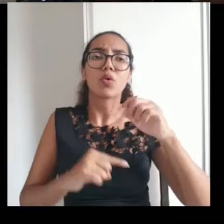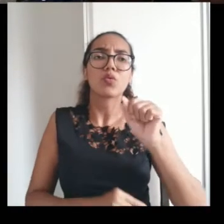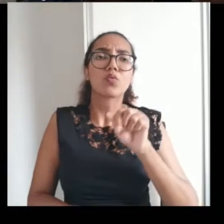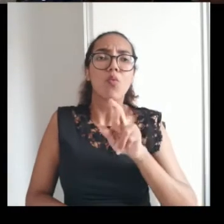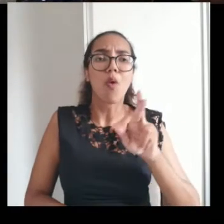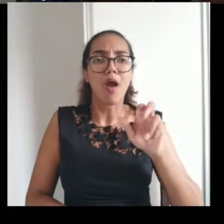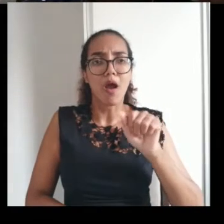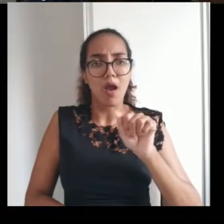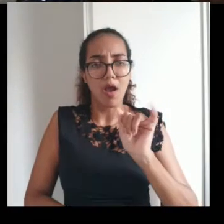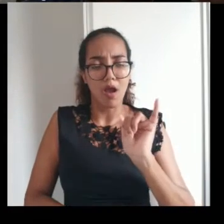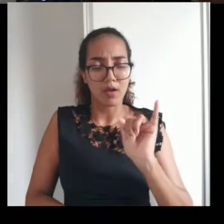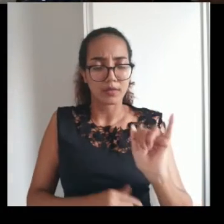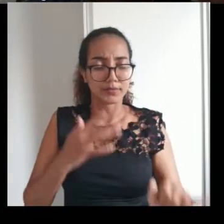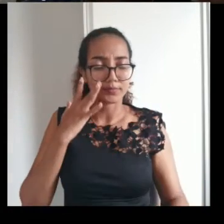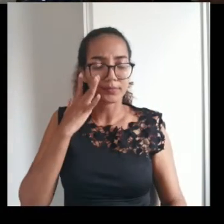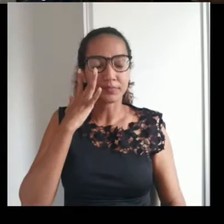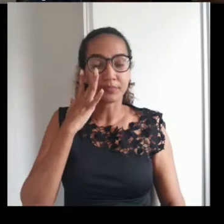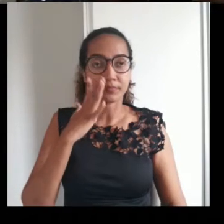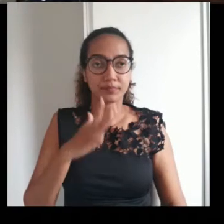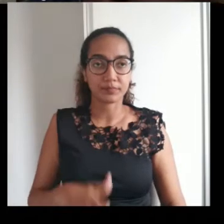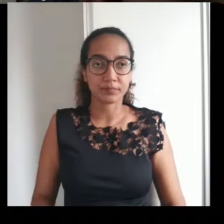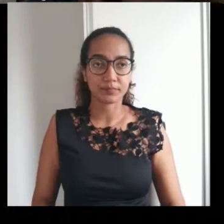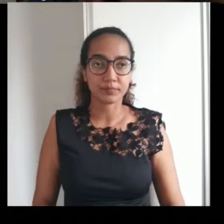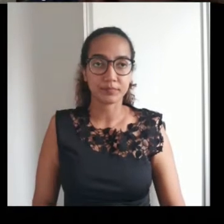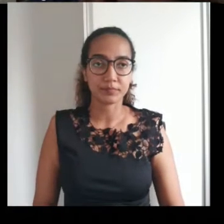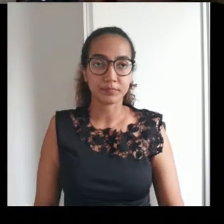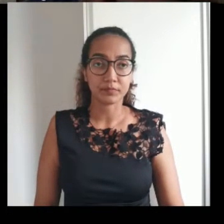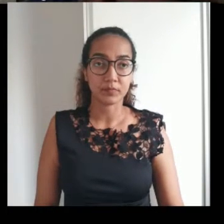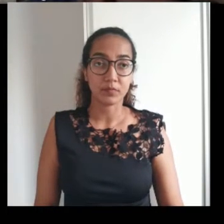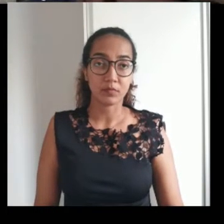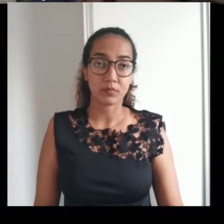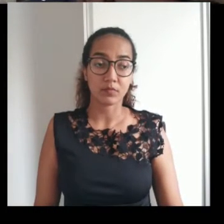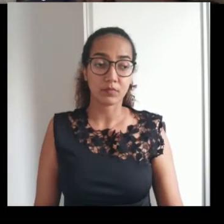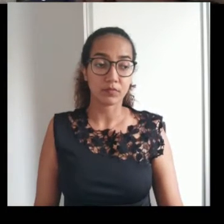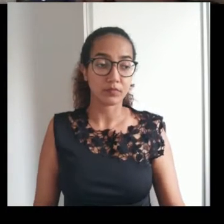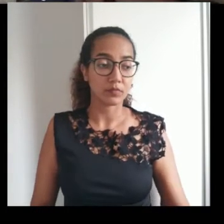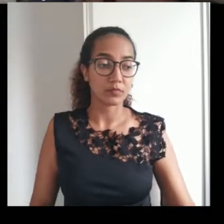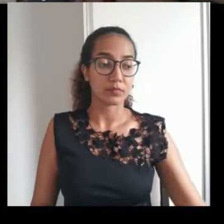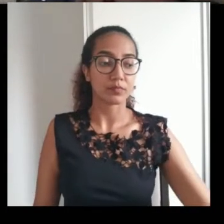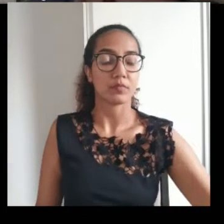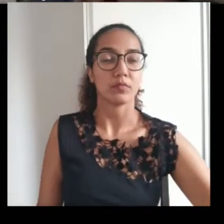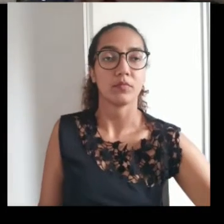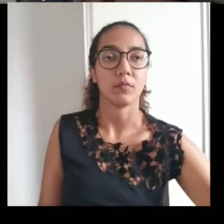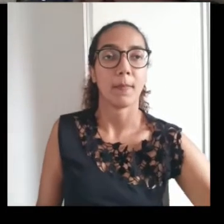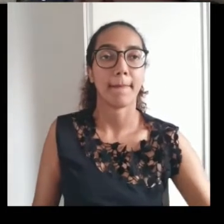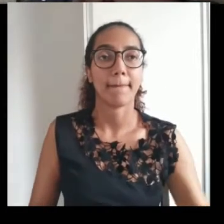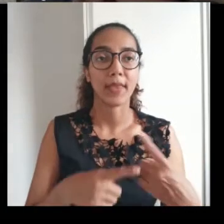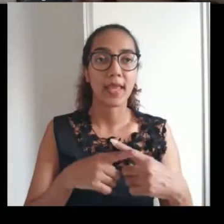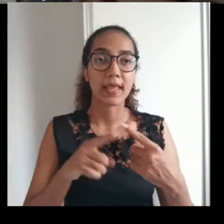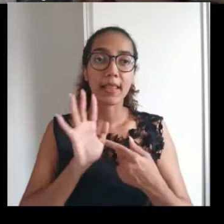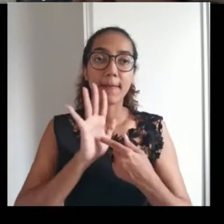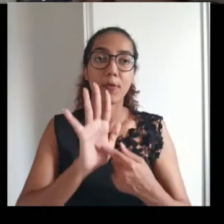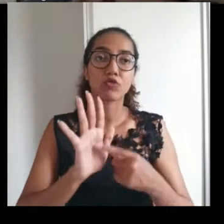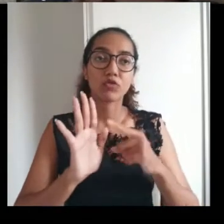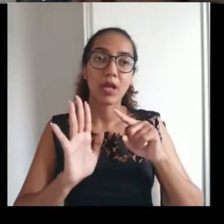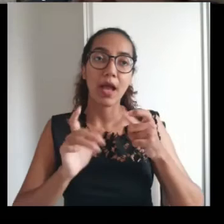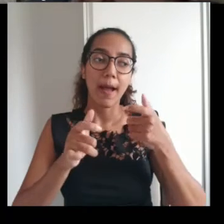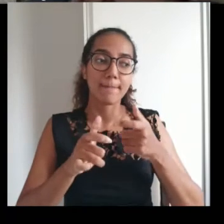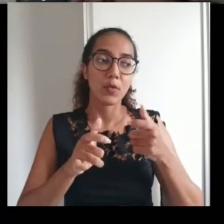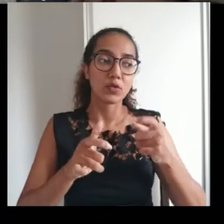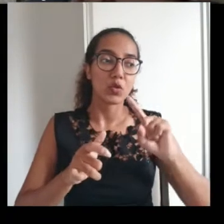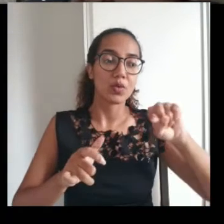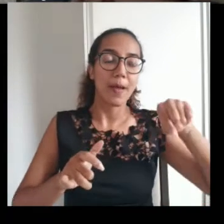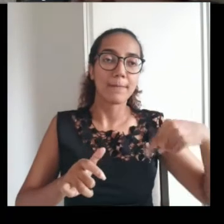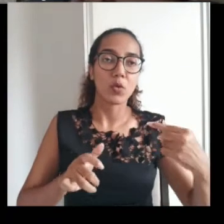meu, digamos, ele indica a posição da próxima conta. Eu vou colocar aqui P, tá certo? Ele indica a posição da